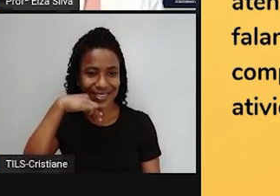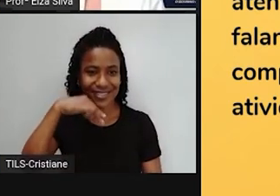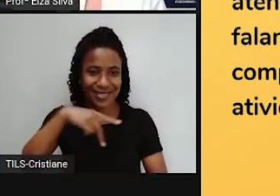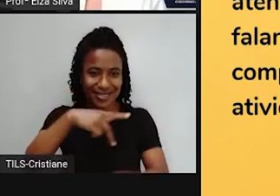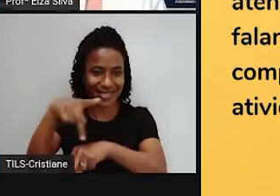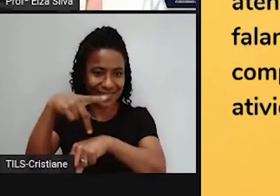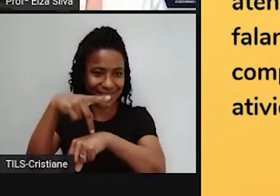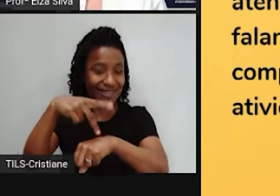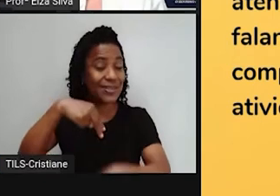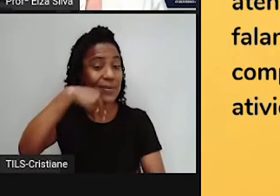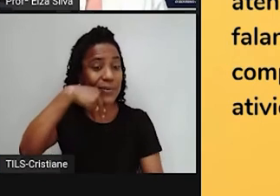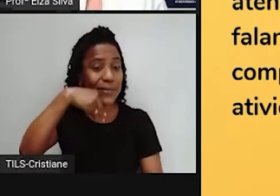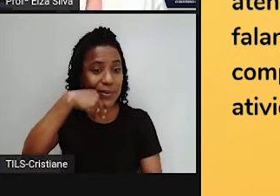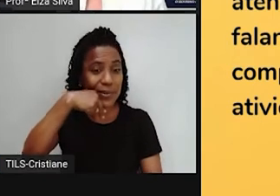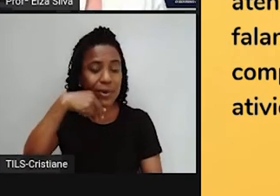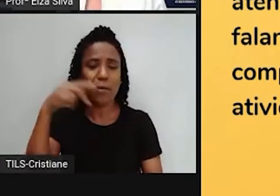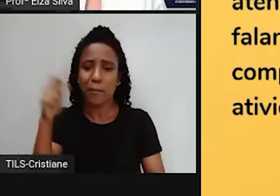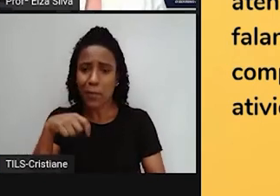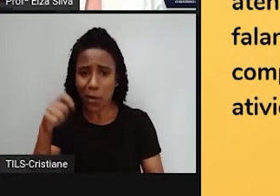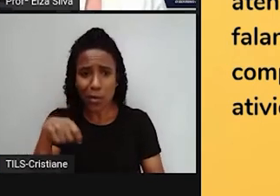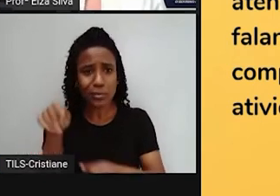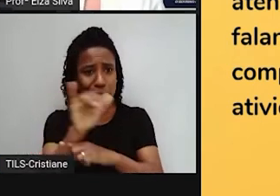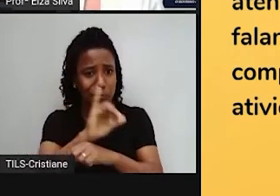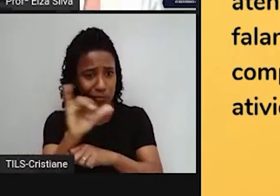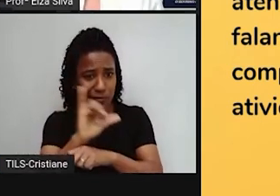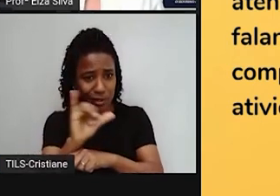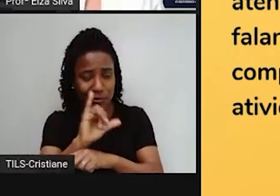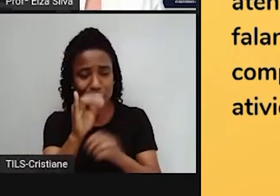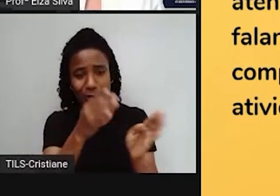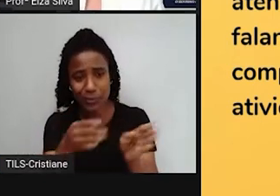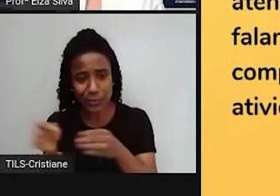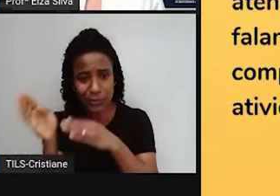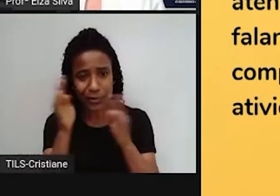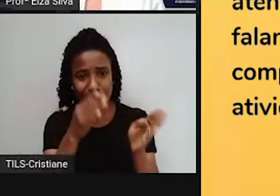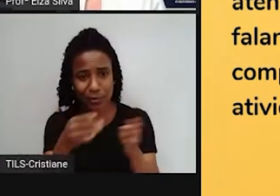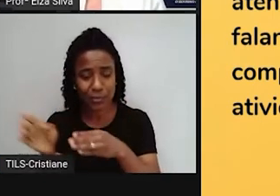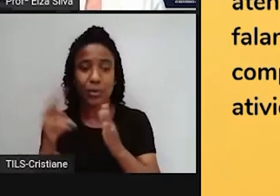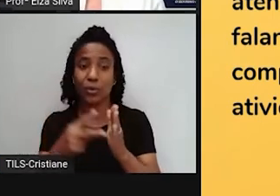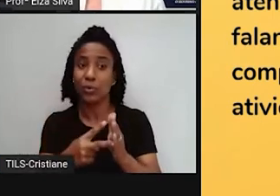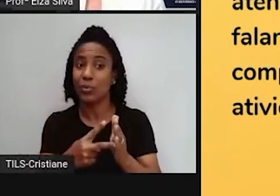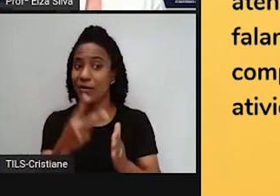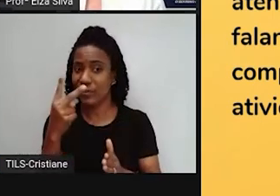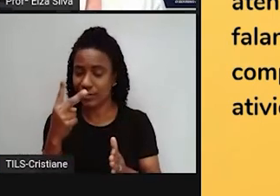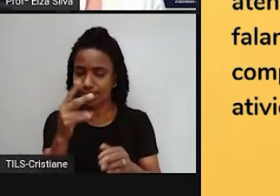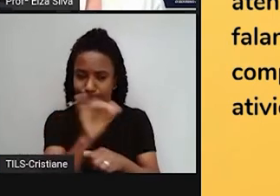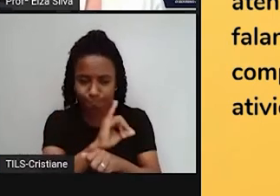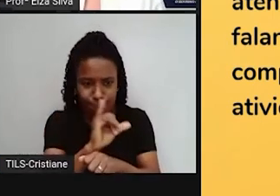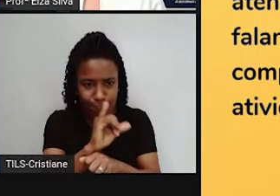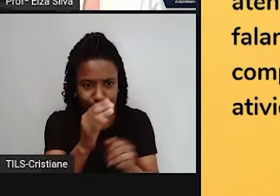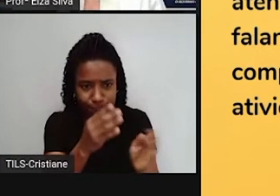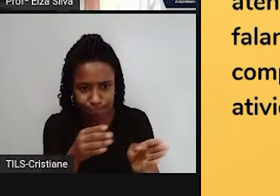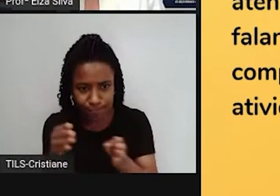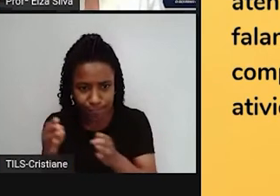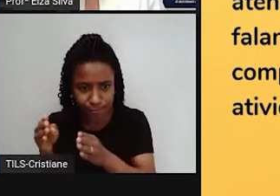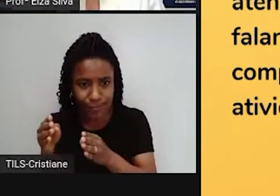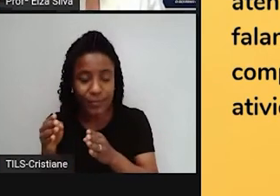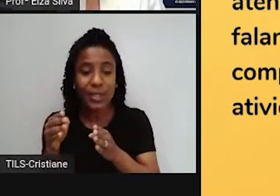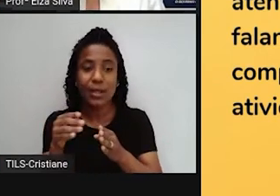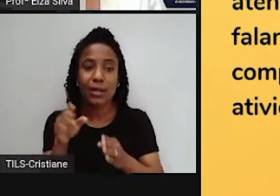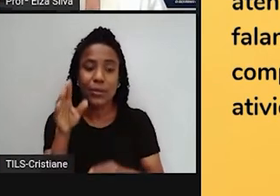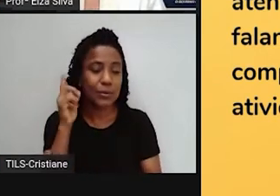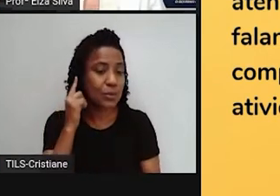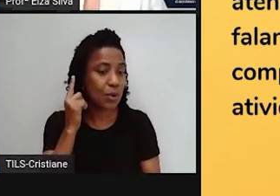possível, assista ao vídeo duas vezes. Na primeira vez, só prestando atenção no que está sendo dito,